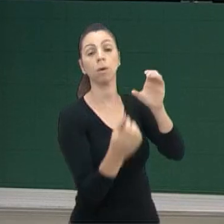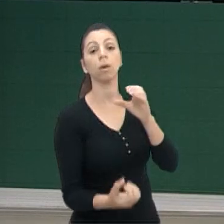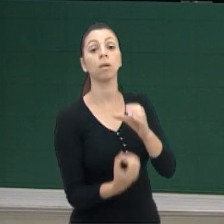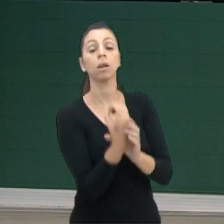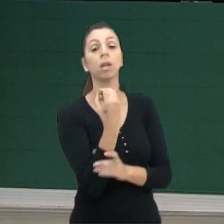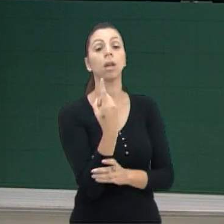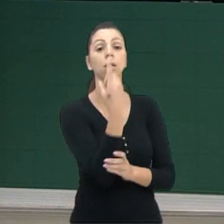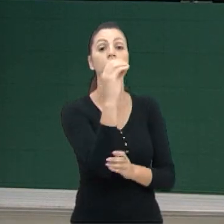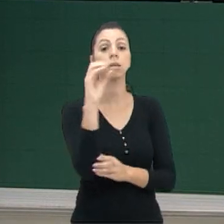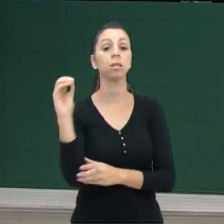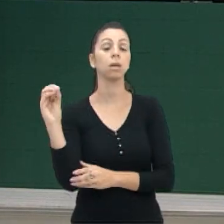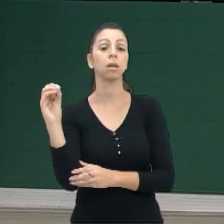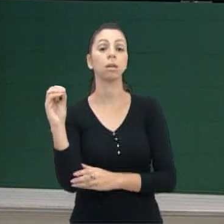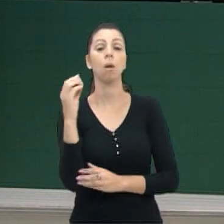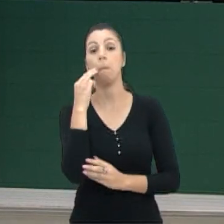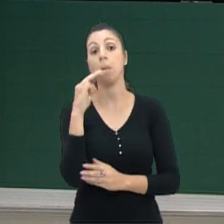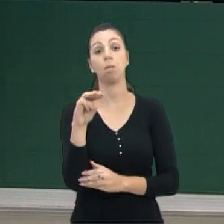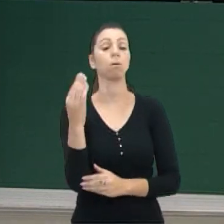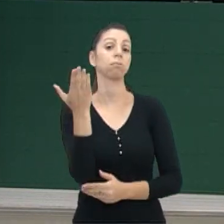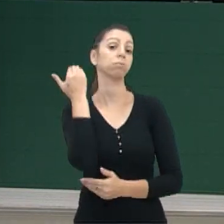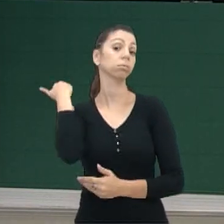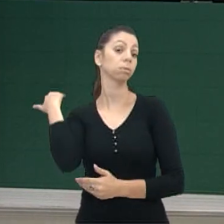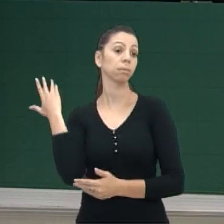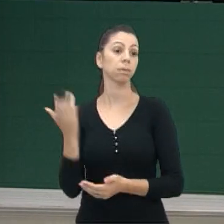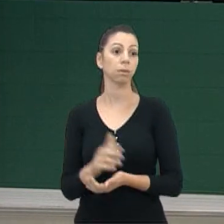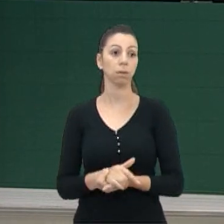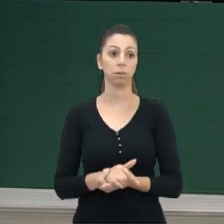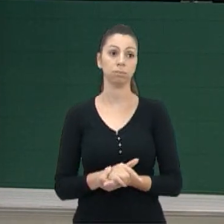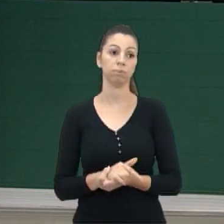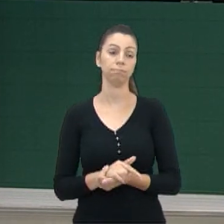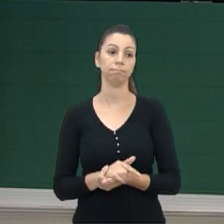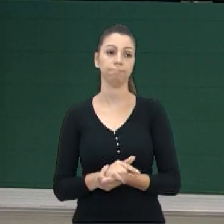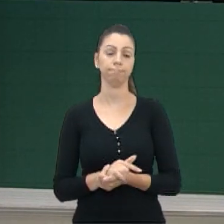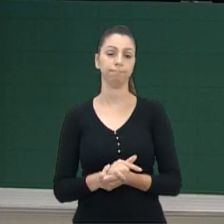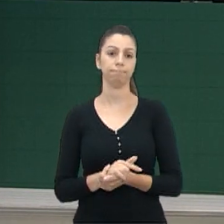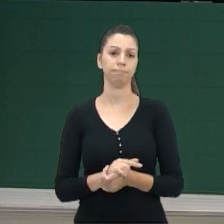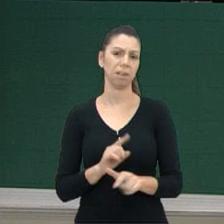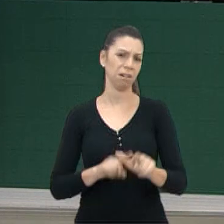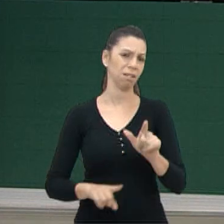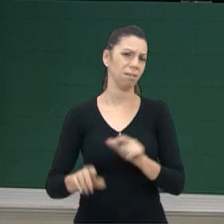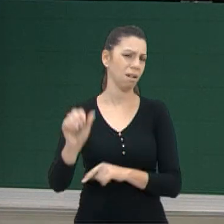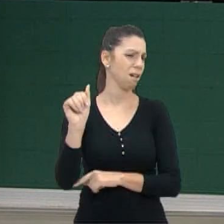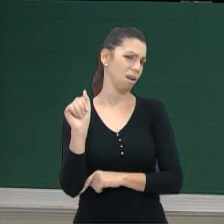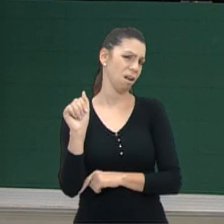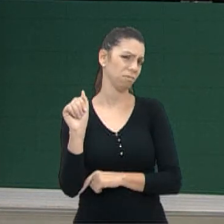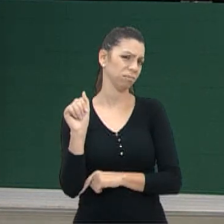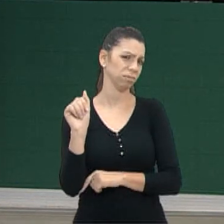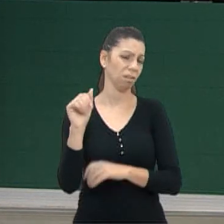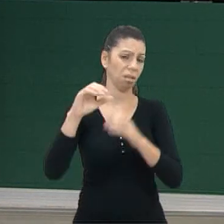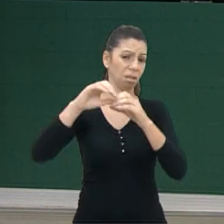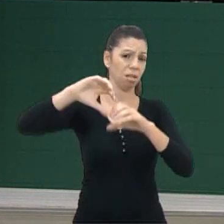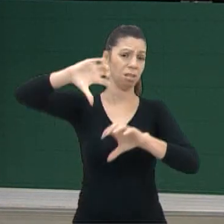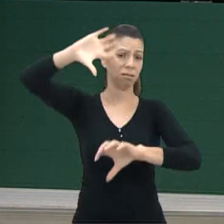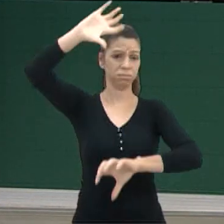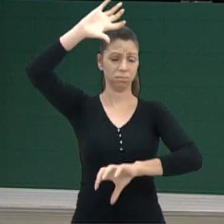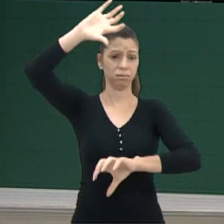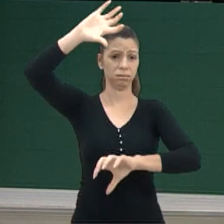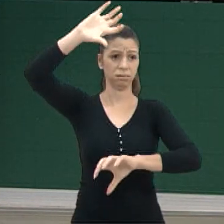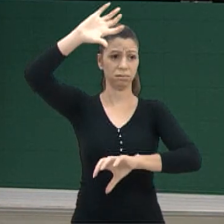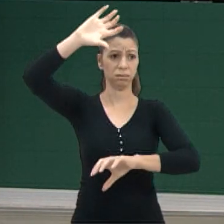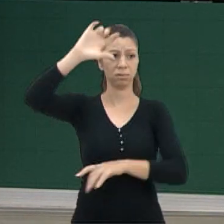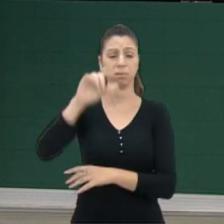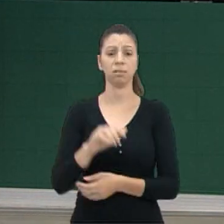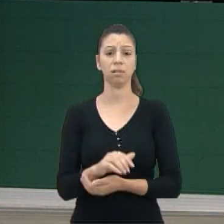Gondwana? Não, é quando havia 2 porções. Laurásia? Também não, era na época que tinha as 2